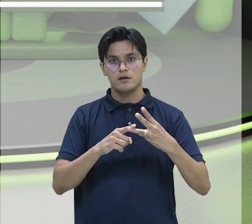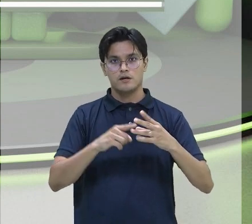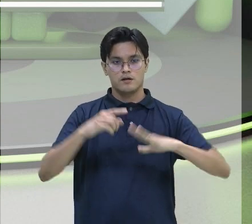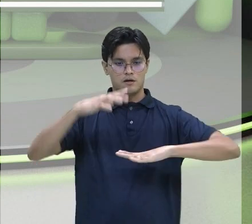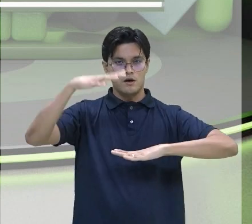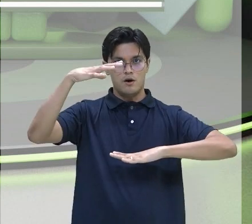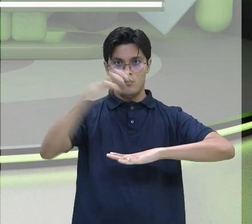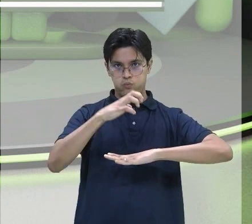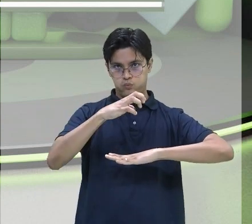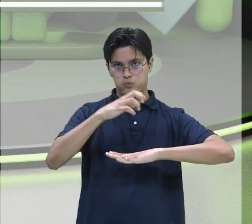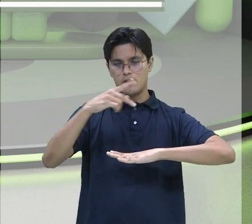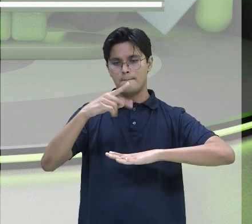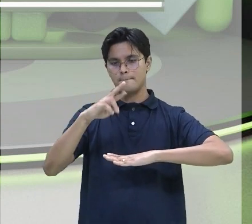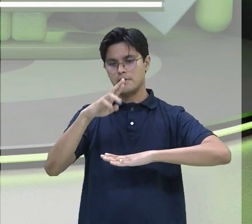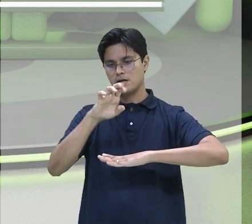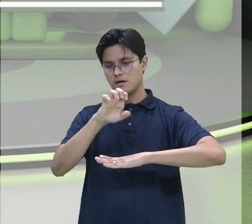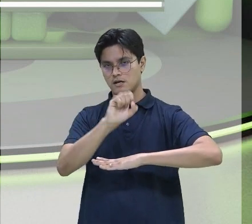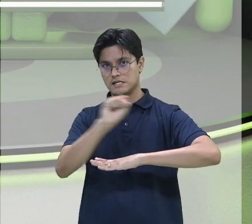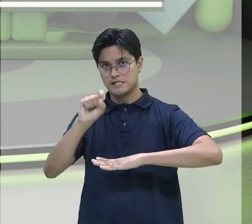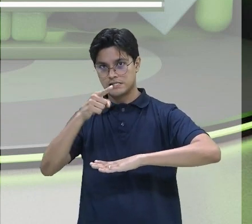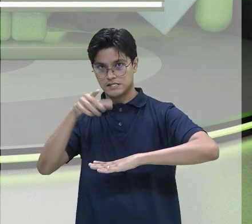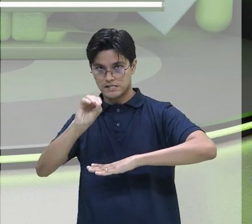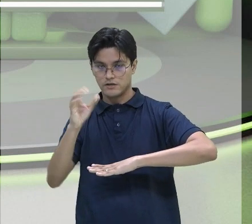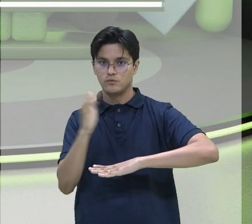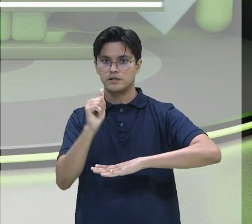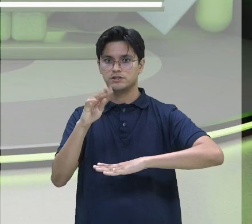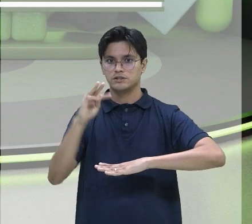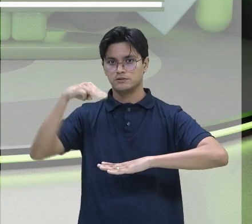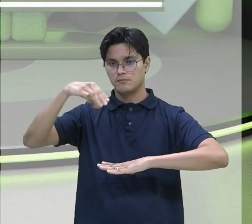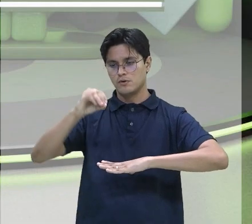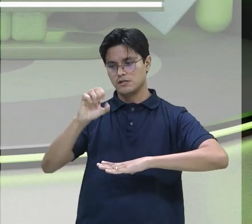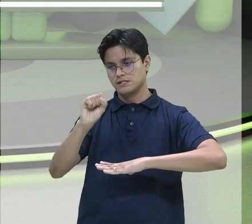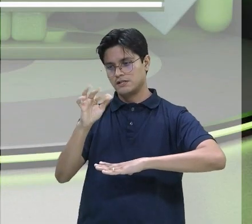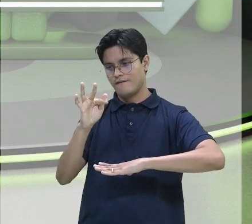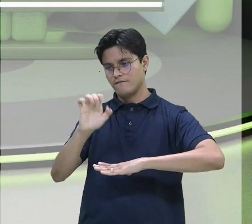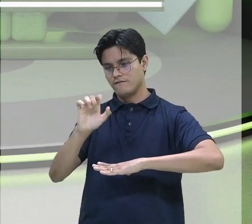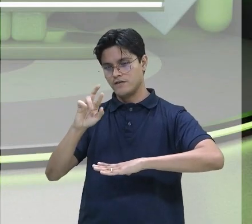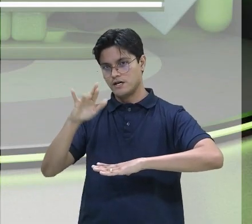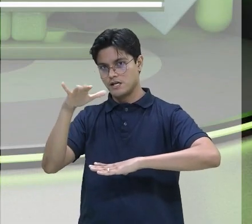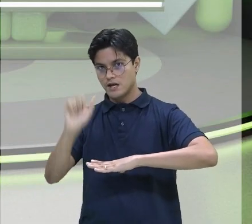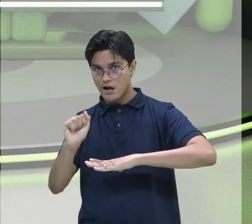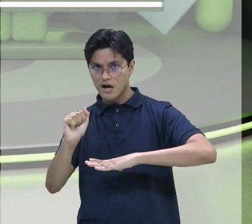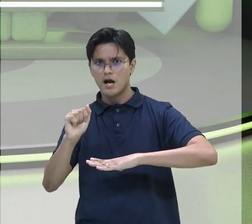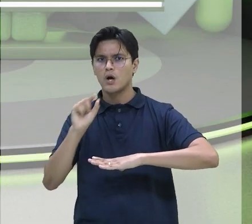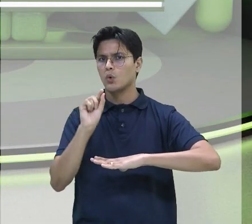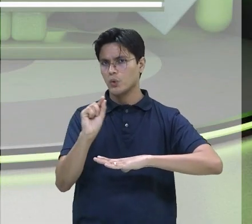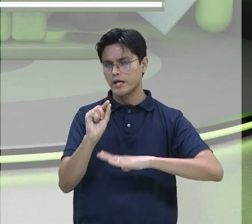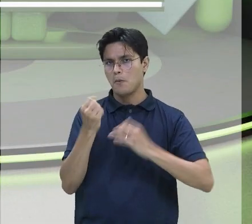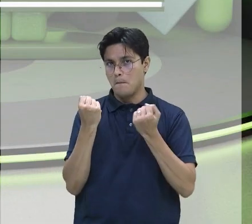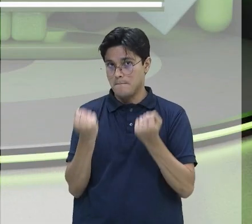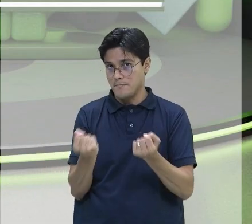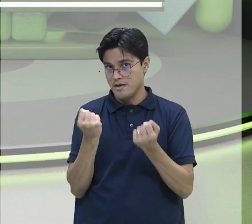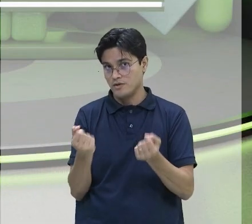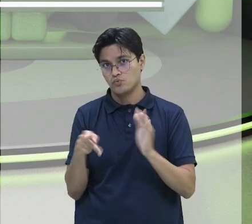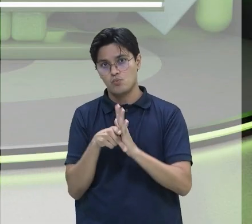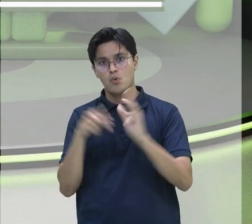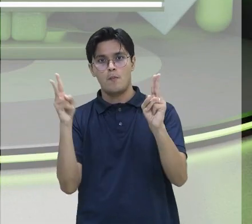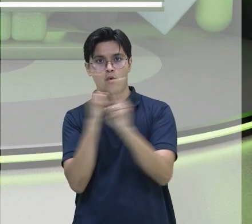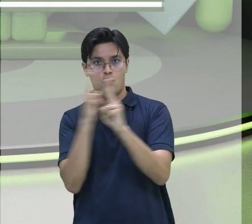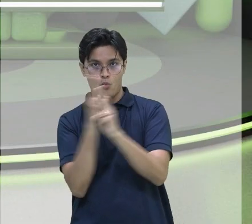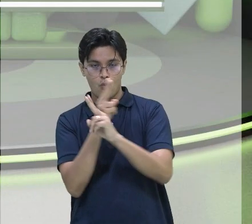O peso do ar sobre a superfície. Então, quanto mais alta a